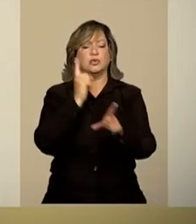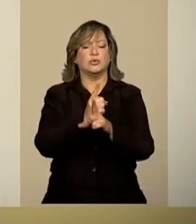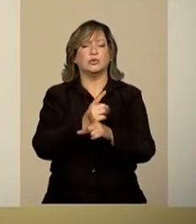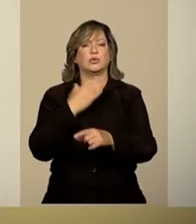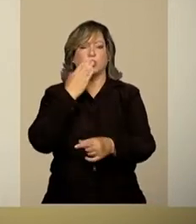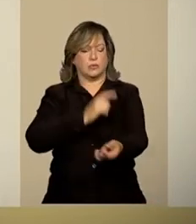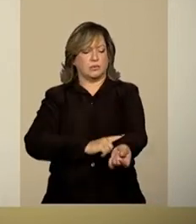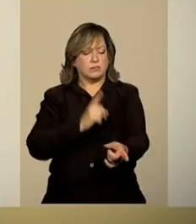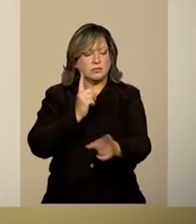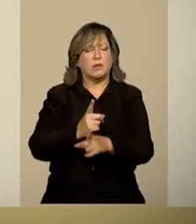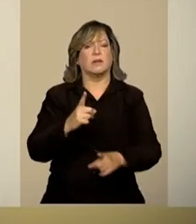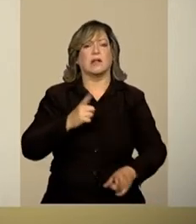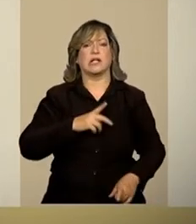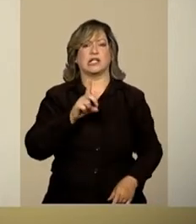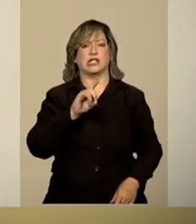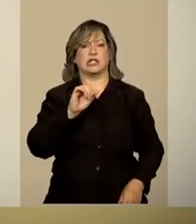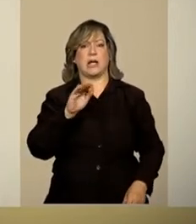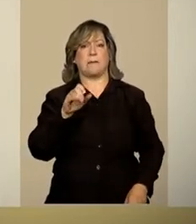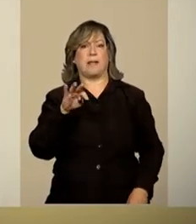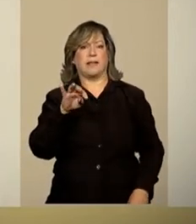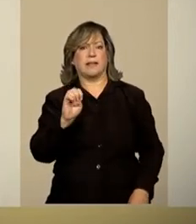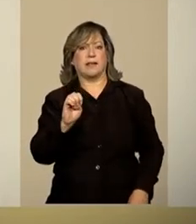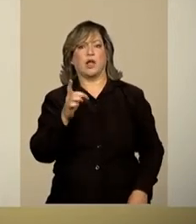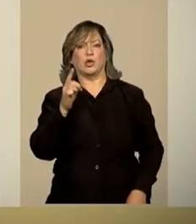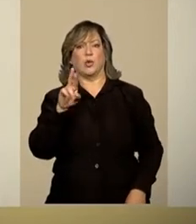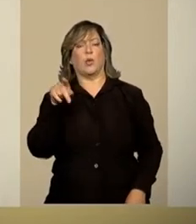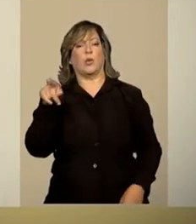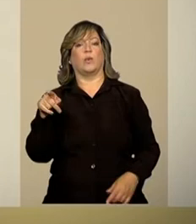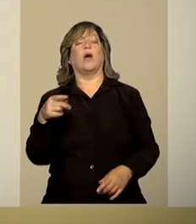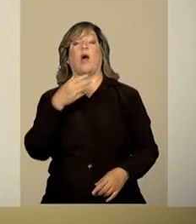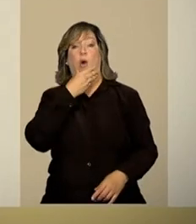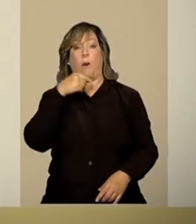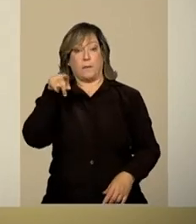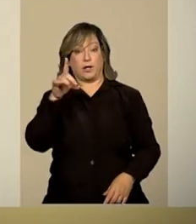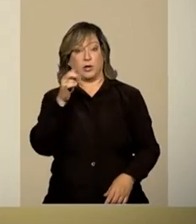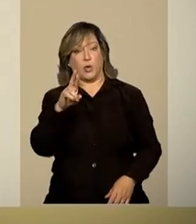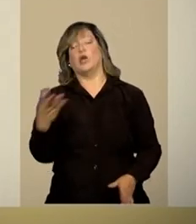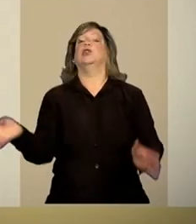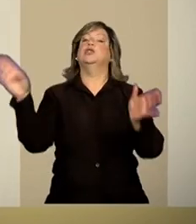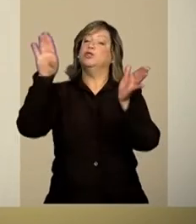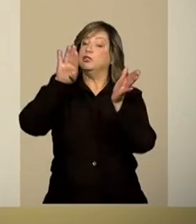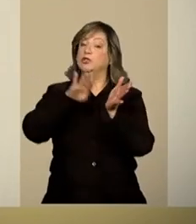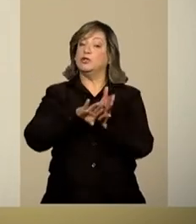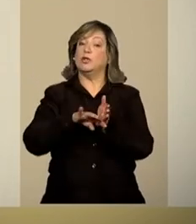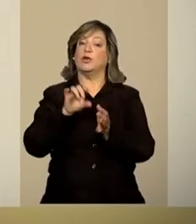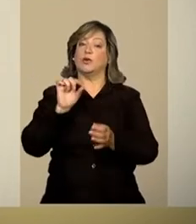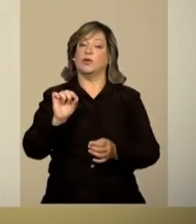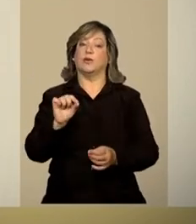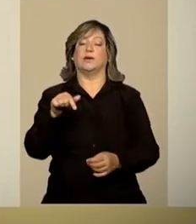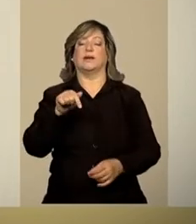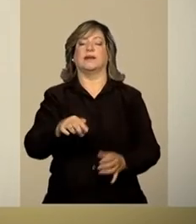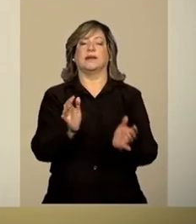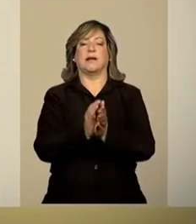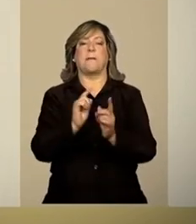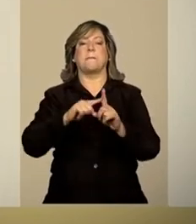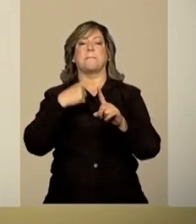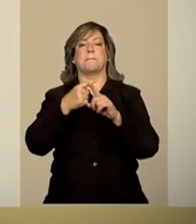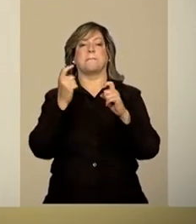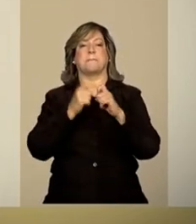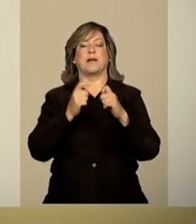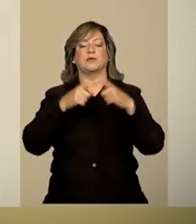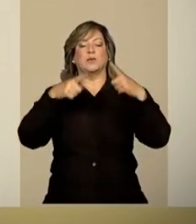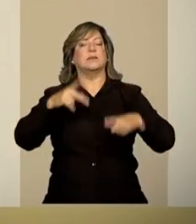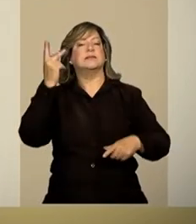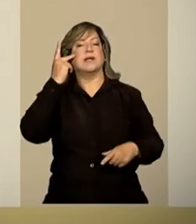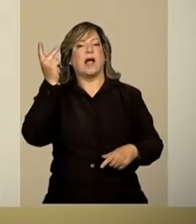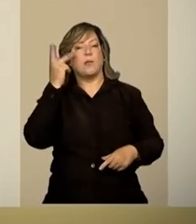numa consulta com o Dr Guilherme O galego que chegou no final do ano para atender os moradores do bairro Vila Mirante lá em